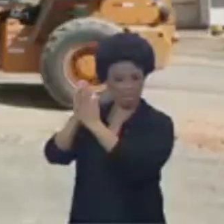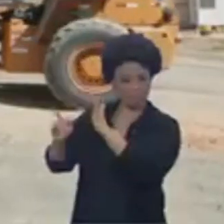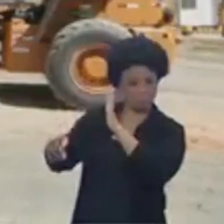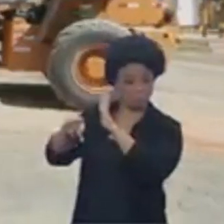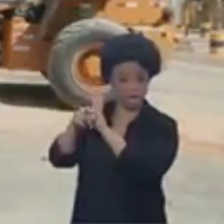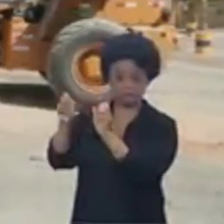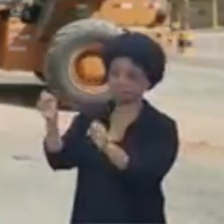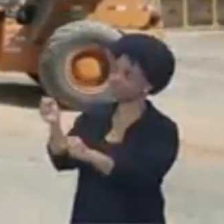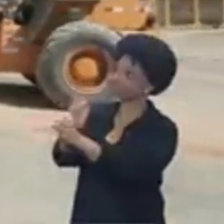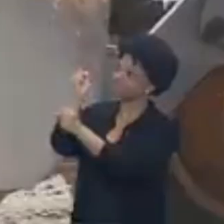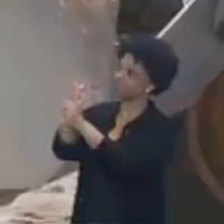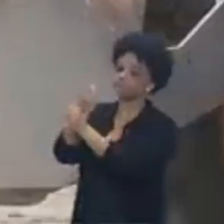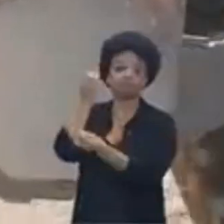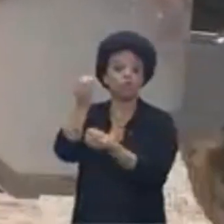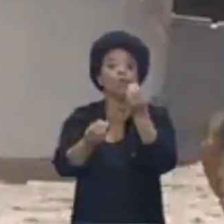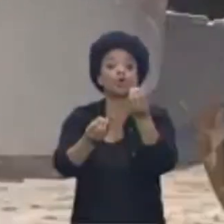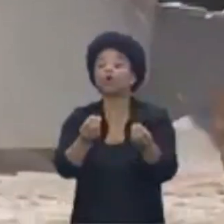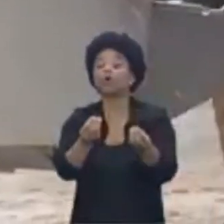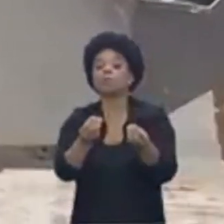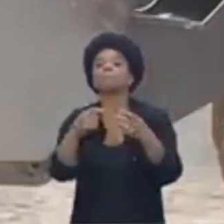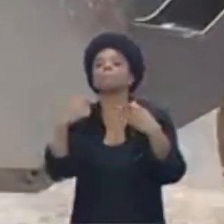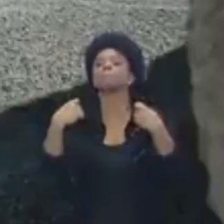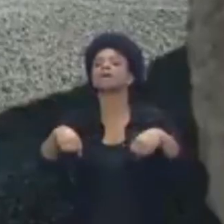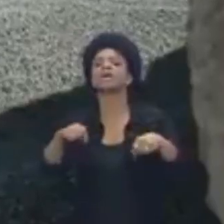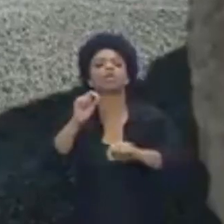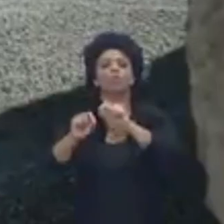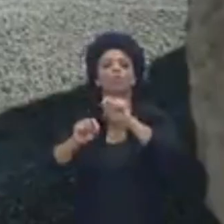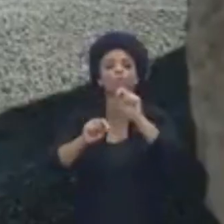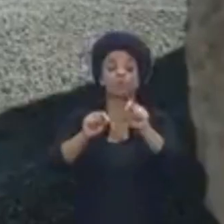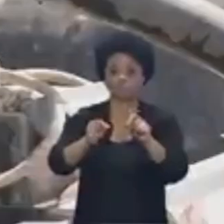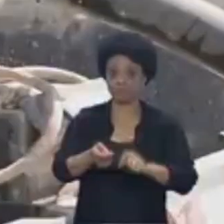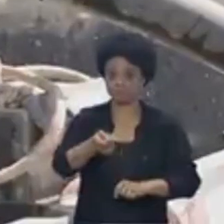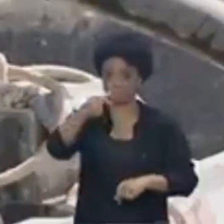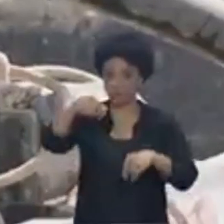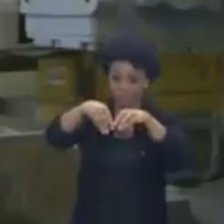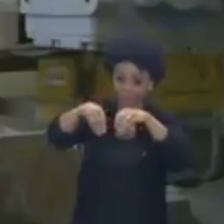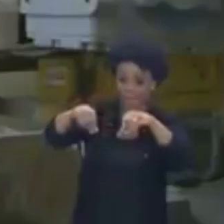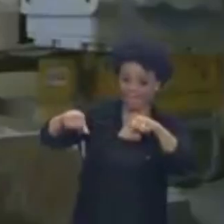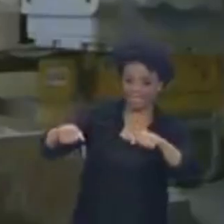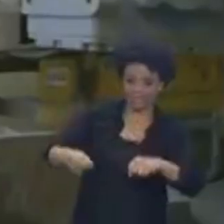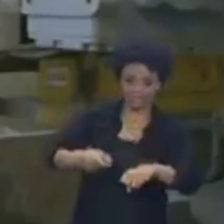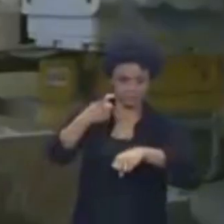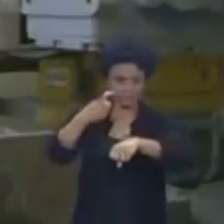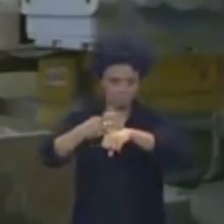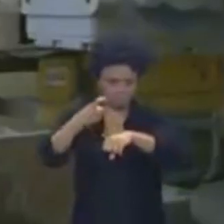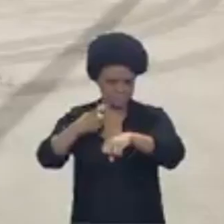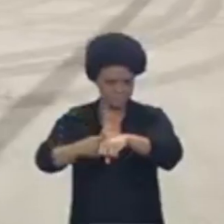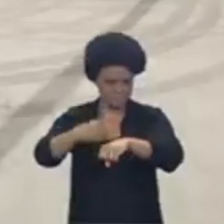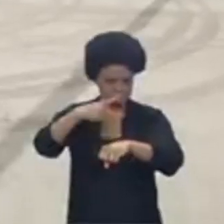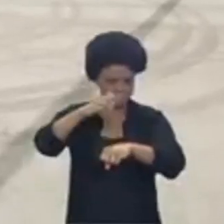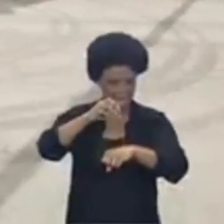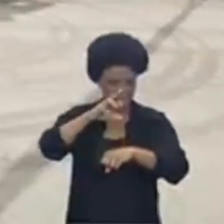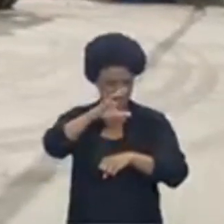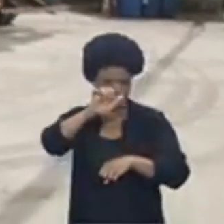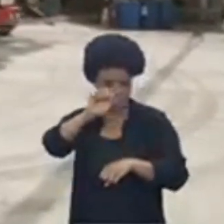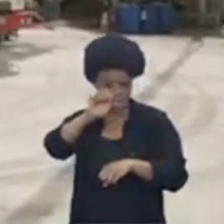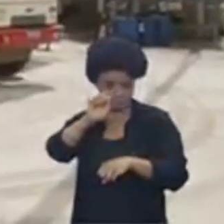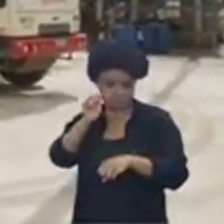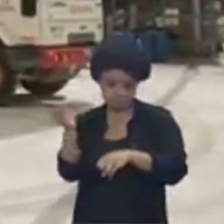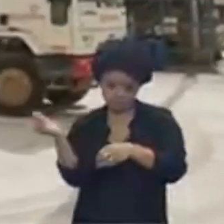receita é simples, só precisamos de um pouco de areia, pedra, água, aditivo e cimento.